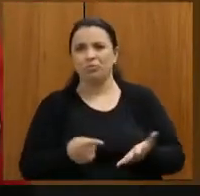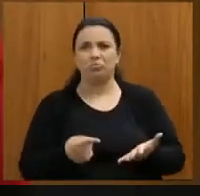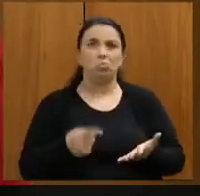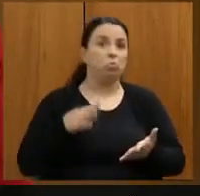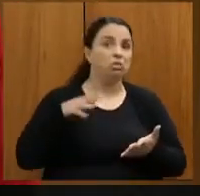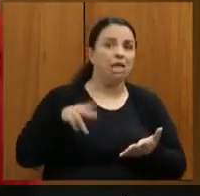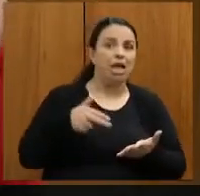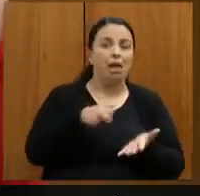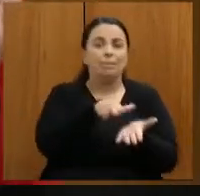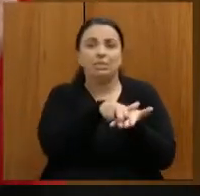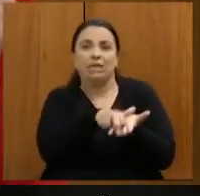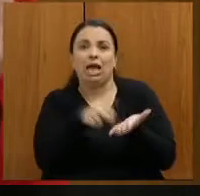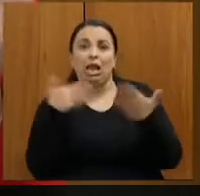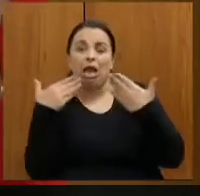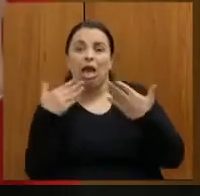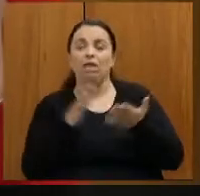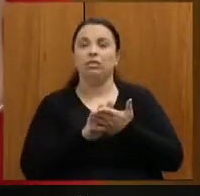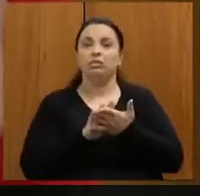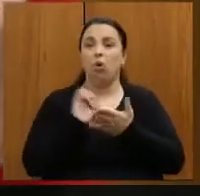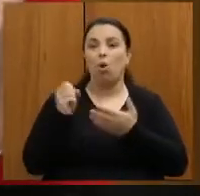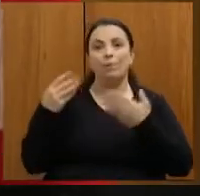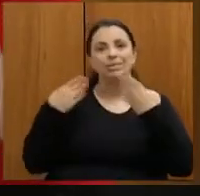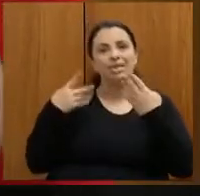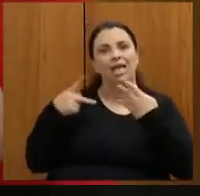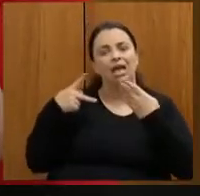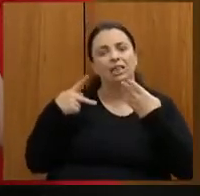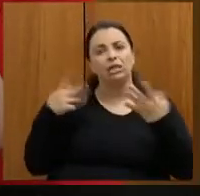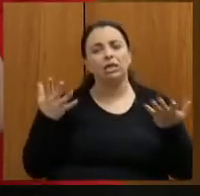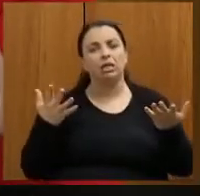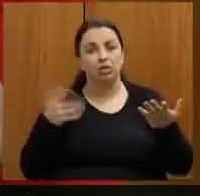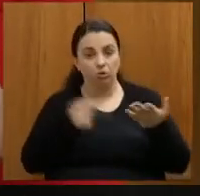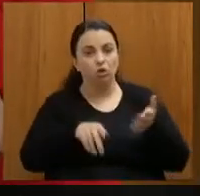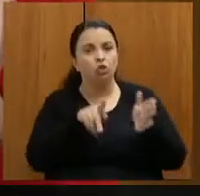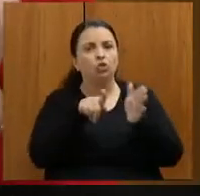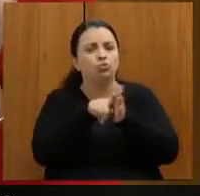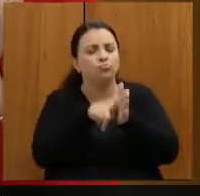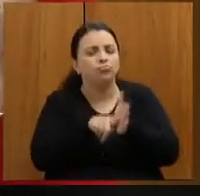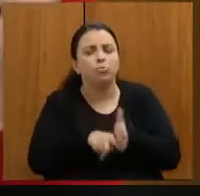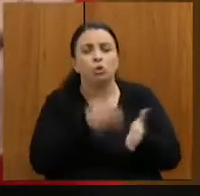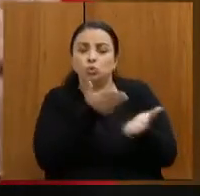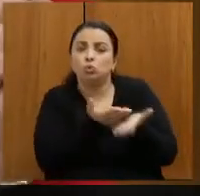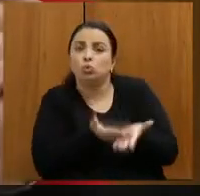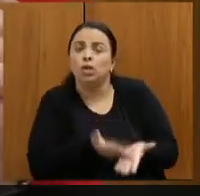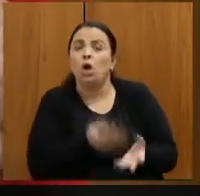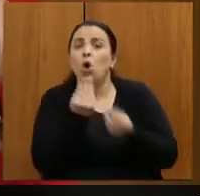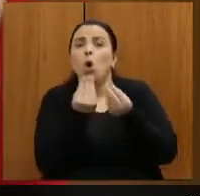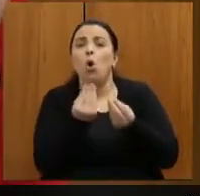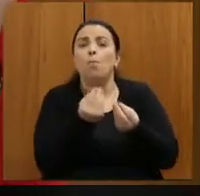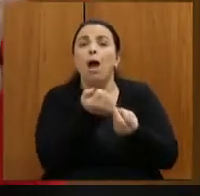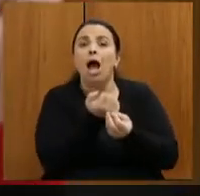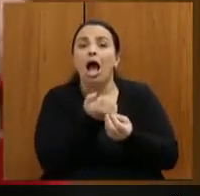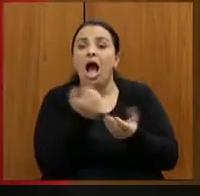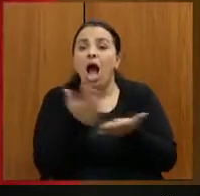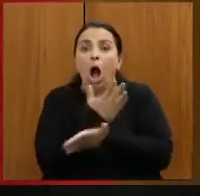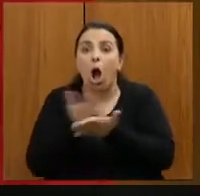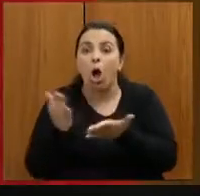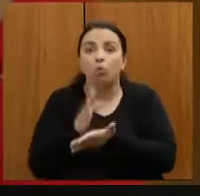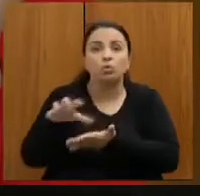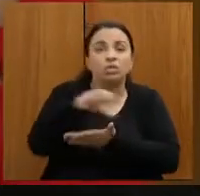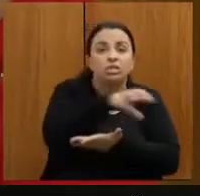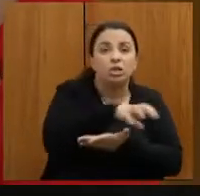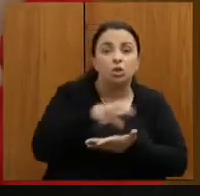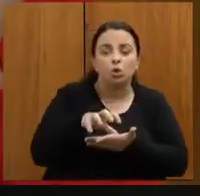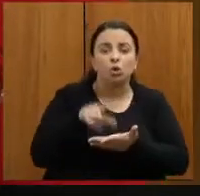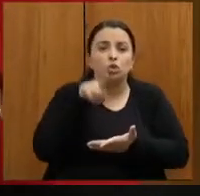psicanálise estuda em como que para alguns setores na sociedade eles só conseguem fazer política a partir